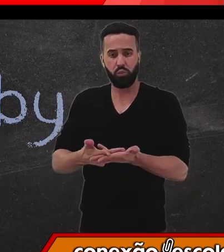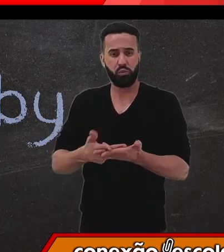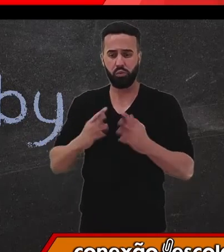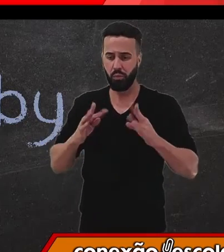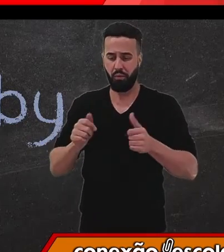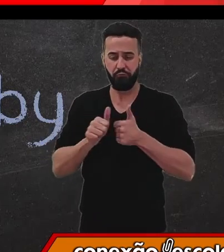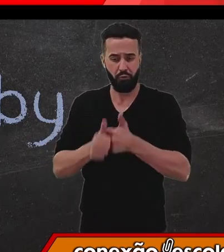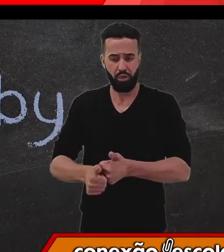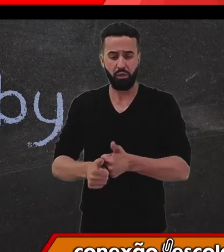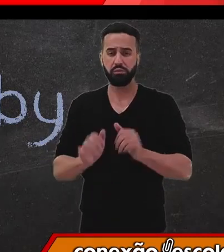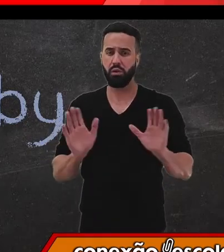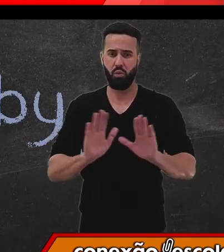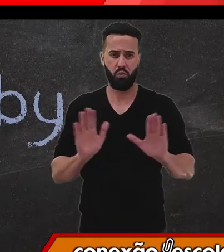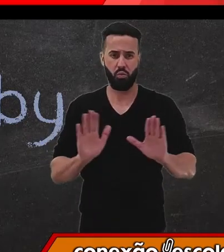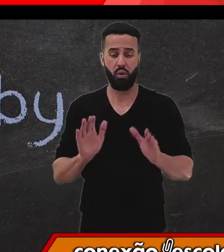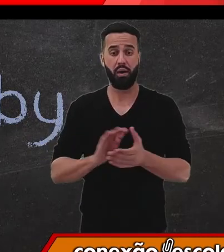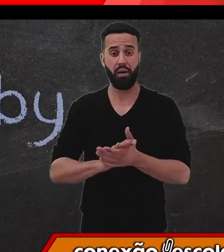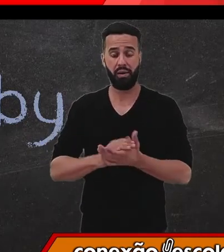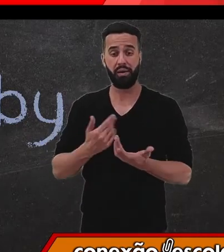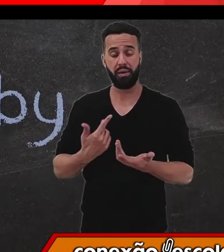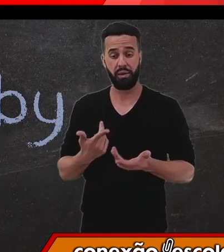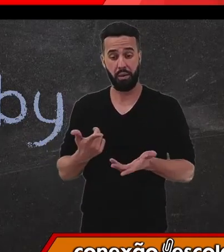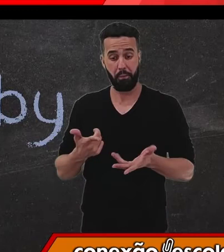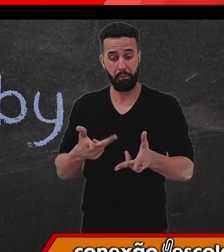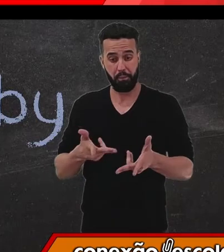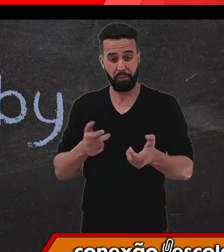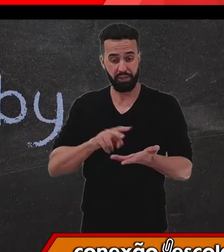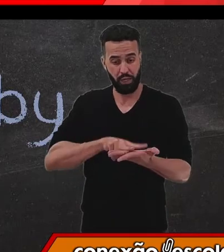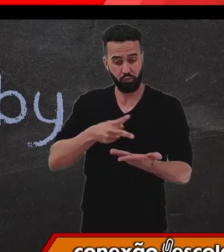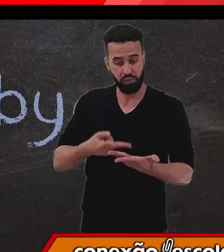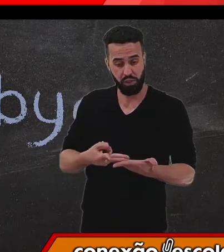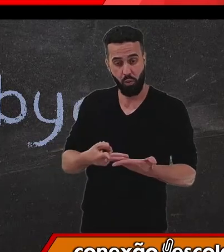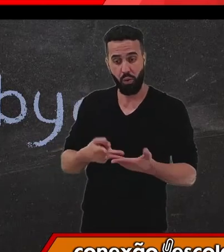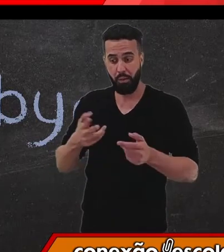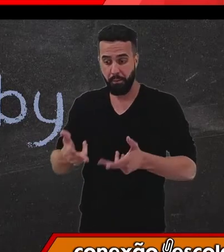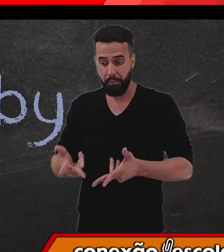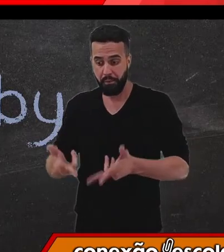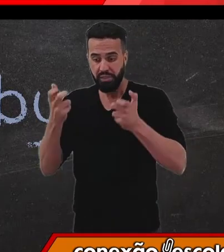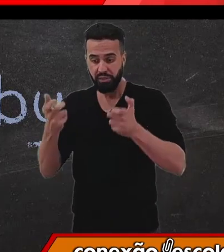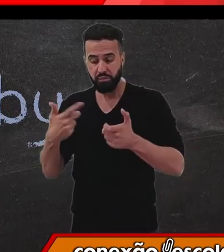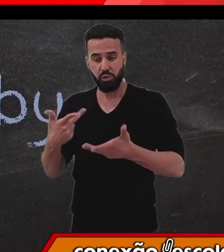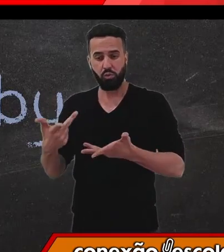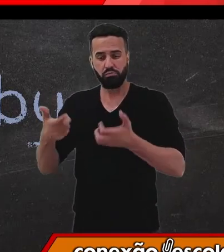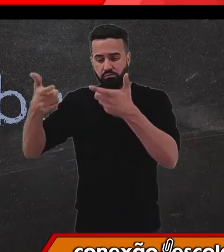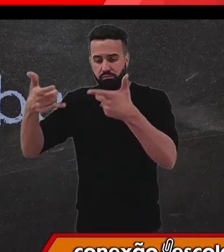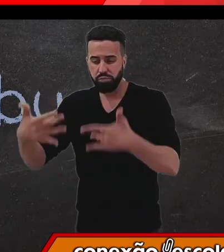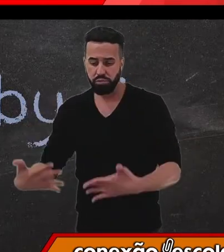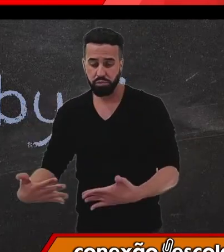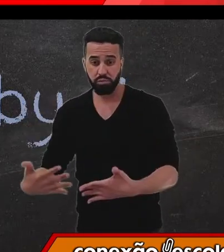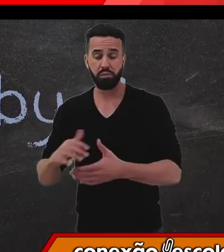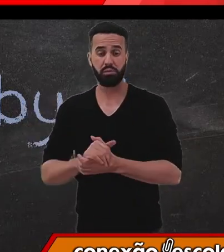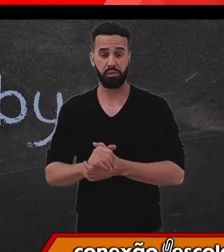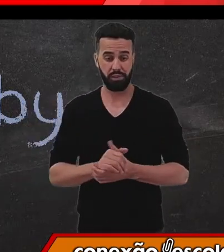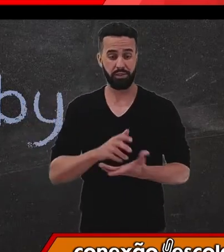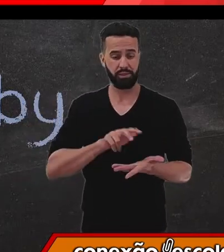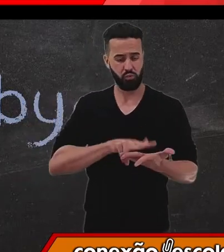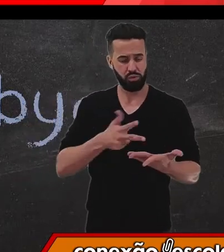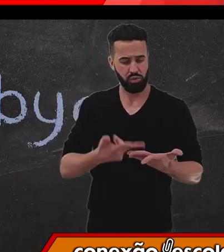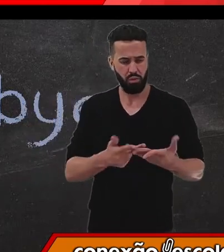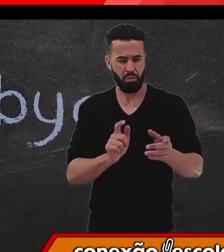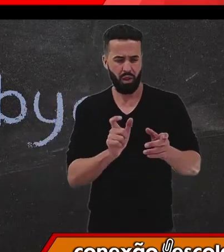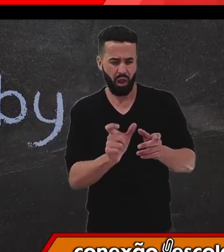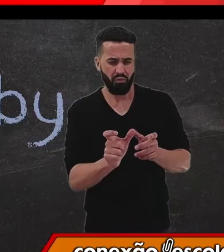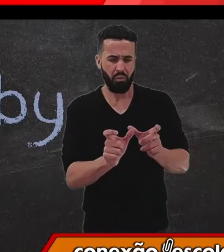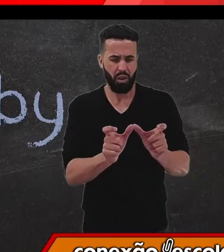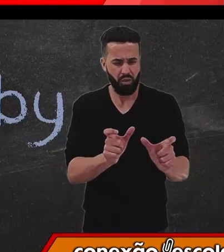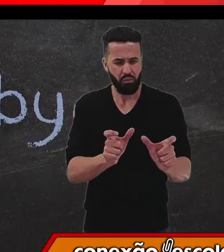alunos e alunas, que interpretação é diferente de tradução. A tradução é quando você busca ali palavra por palavra e